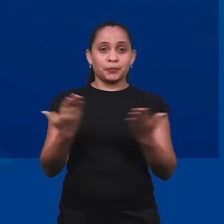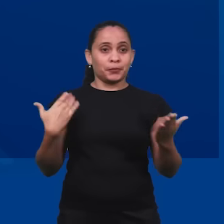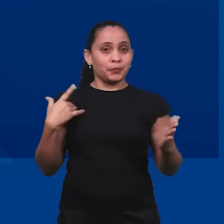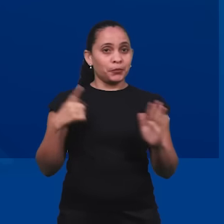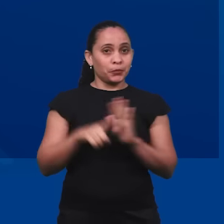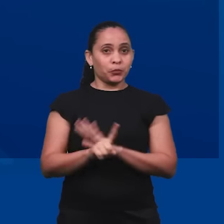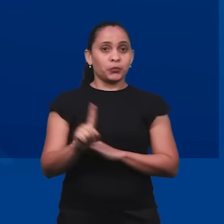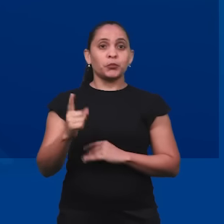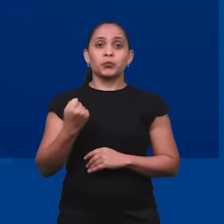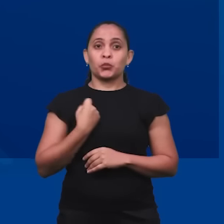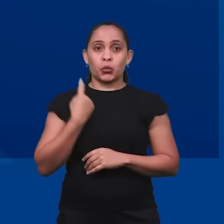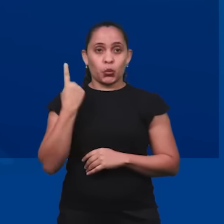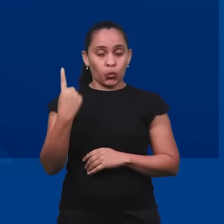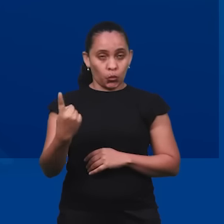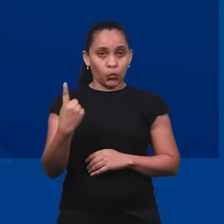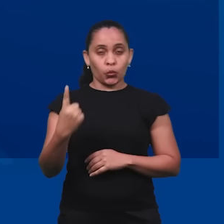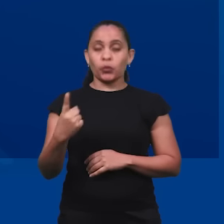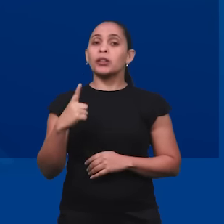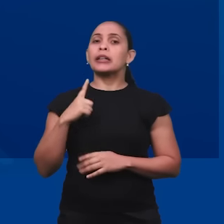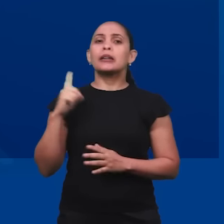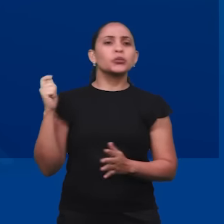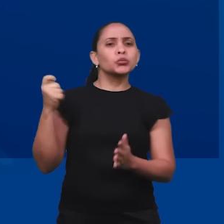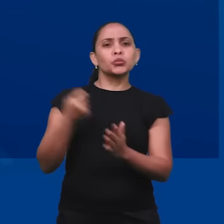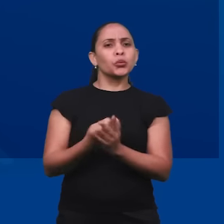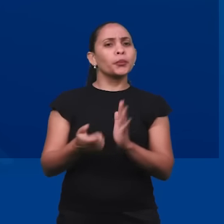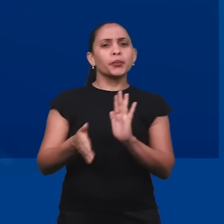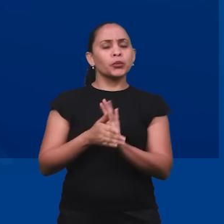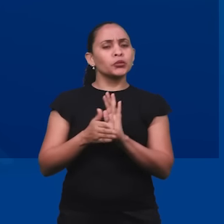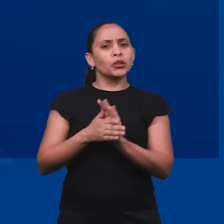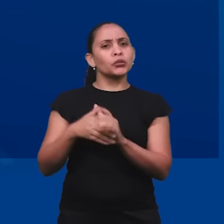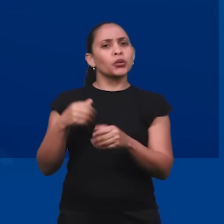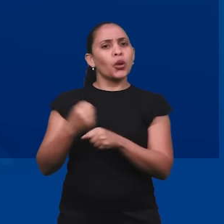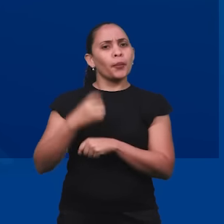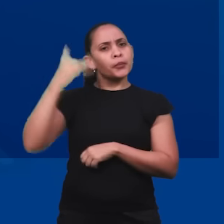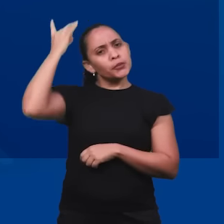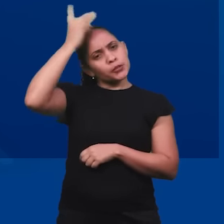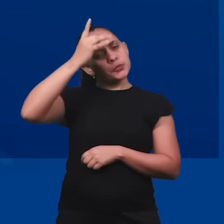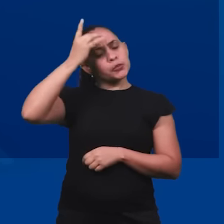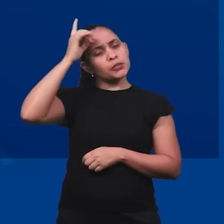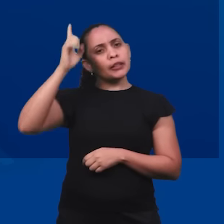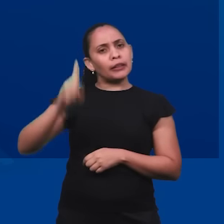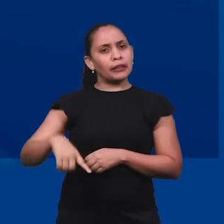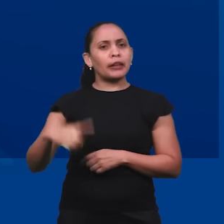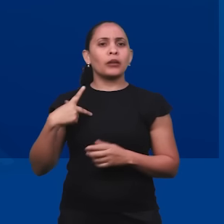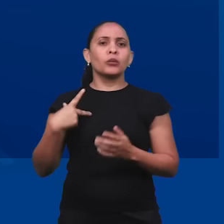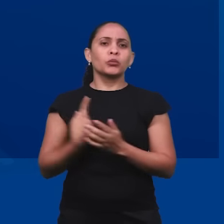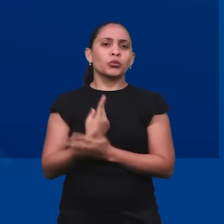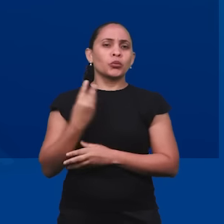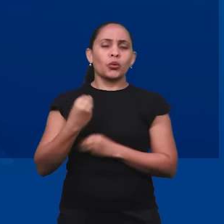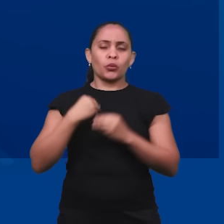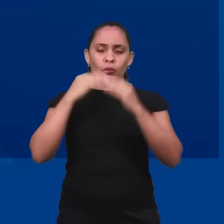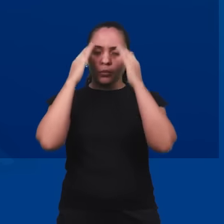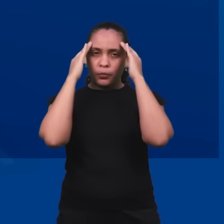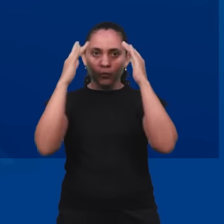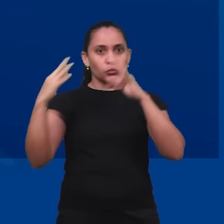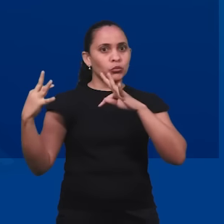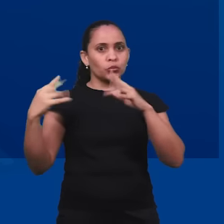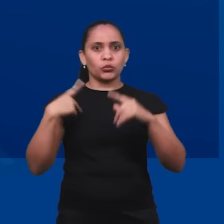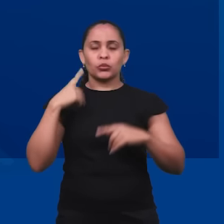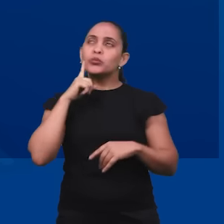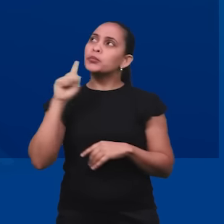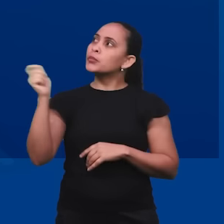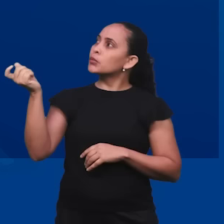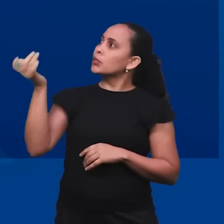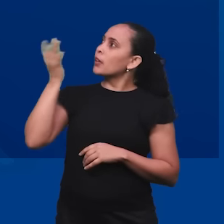respondendo à pergunta número 1, nós podemos dizer que a execução do projeto da obra do Espírito Santo é realizado de maneira a obedecer tudo aquilo que o Espírito